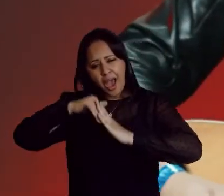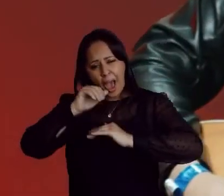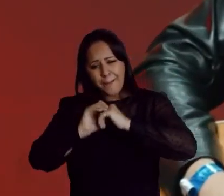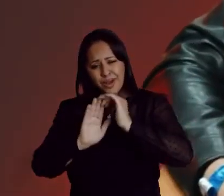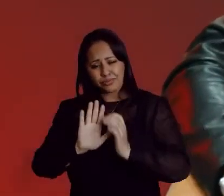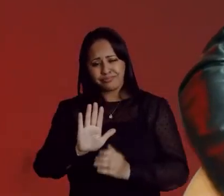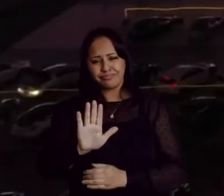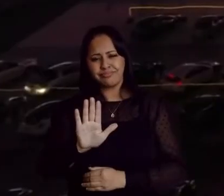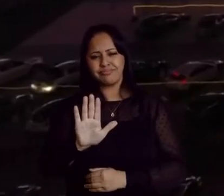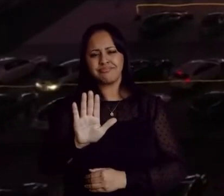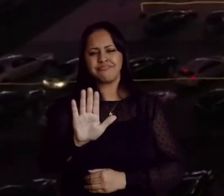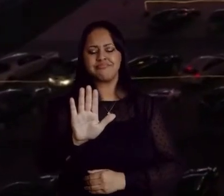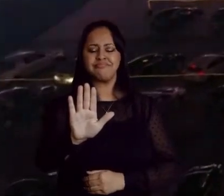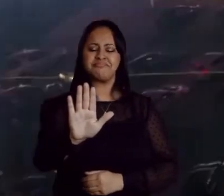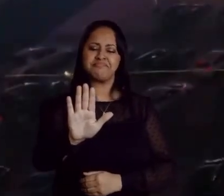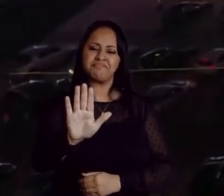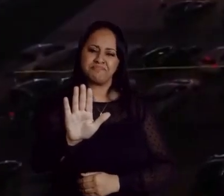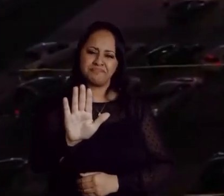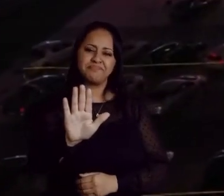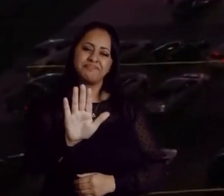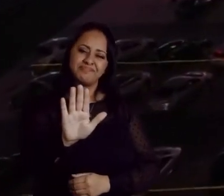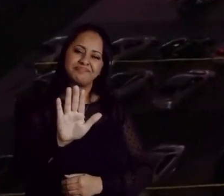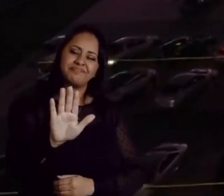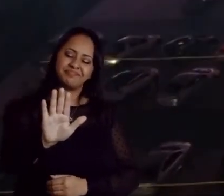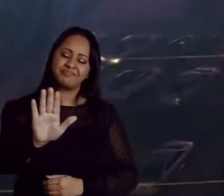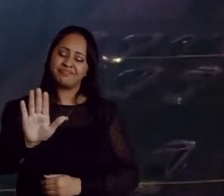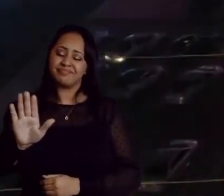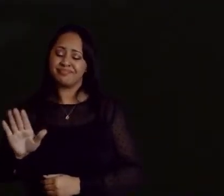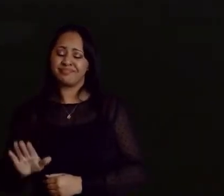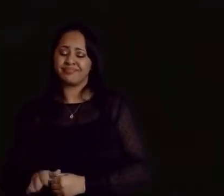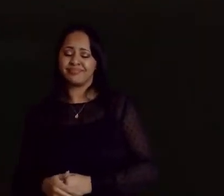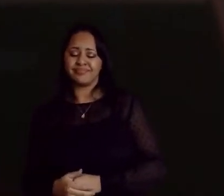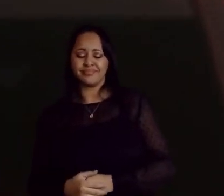estendeu a sua mão.